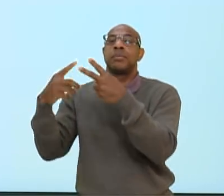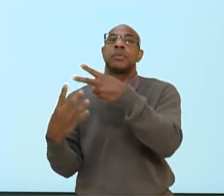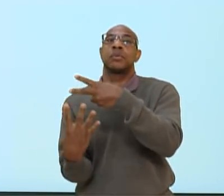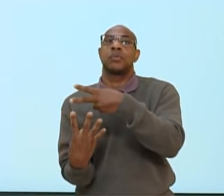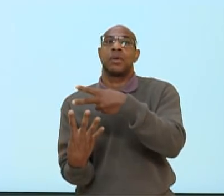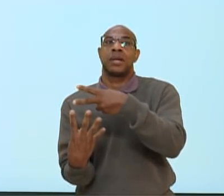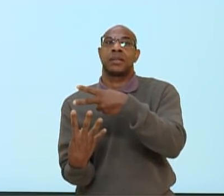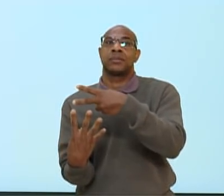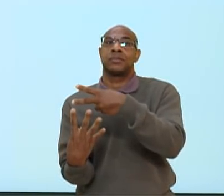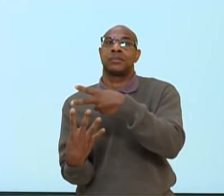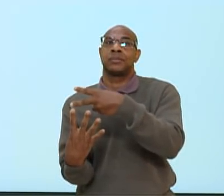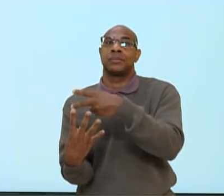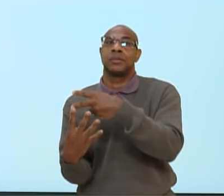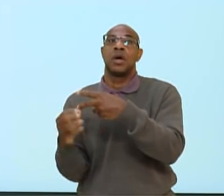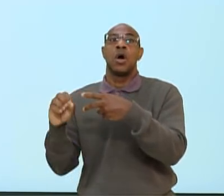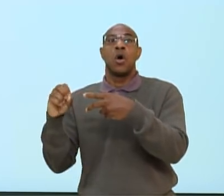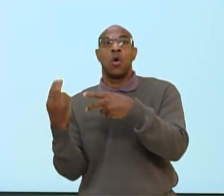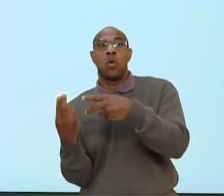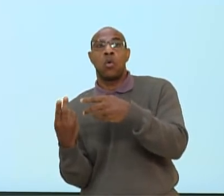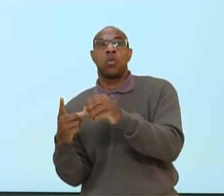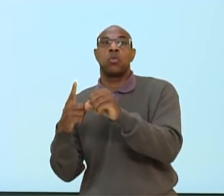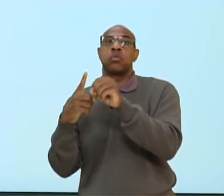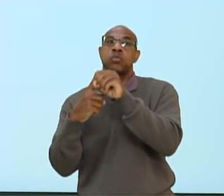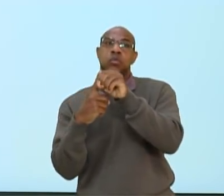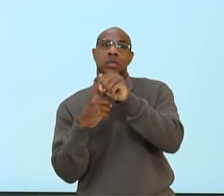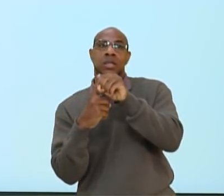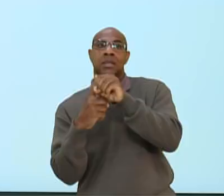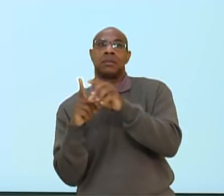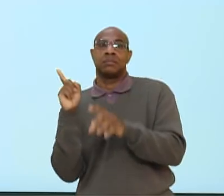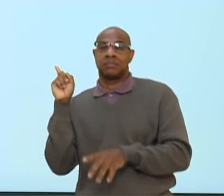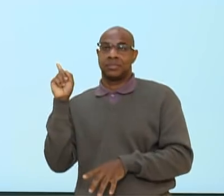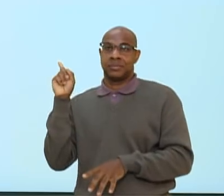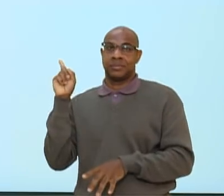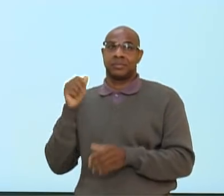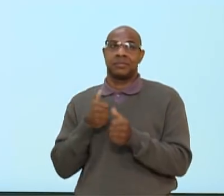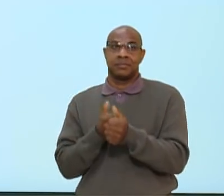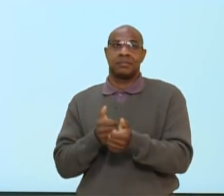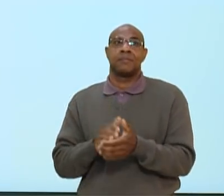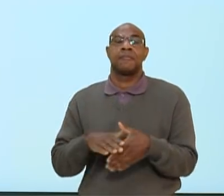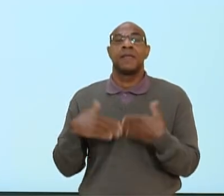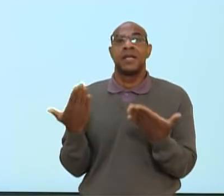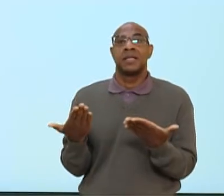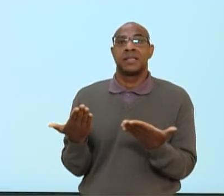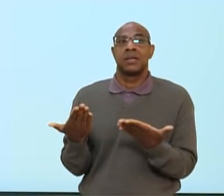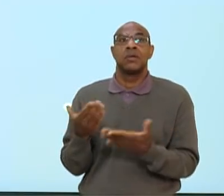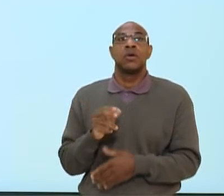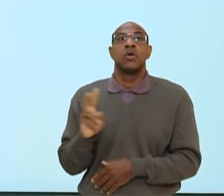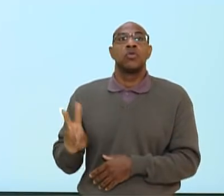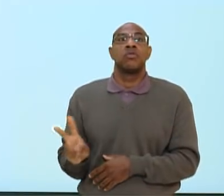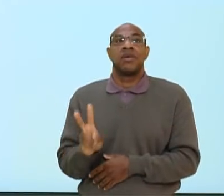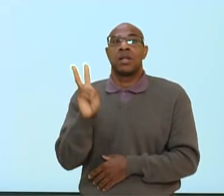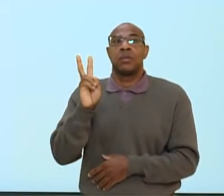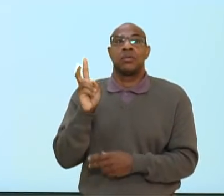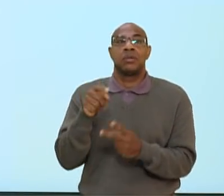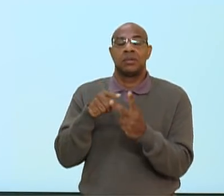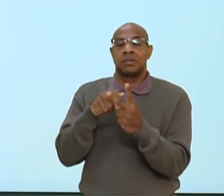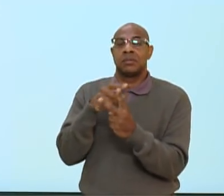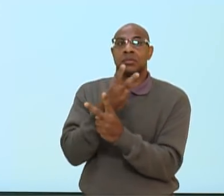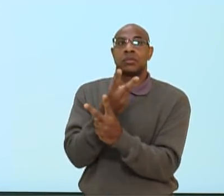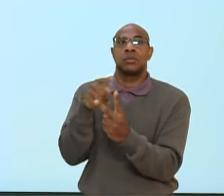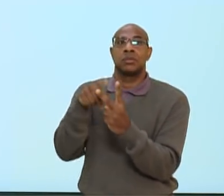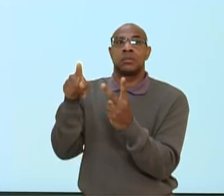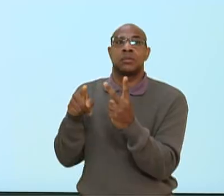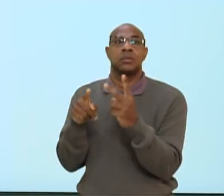4, que é o valor da tabelinha anterior que a gente já tinha. No valor do cosseno, o valor do